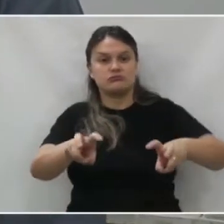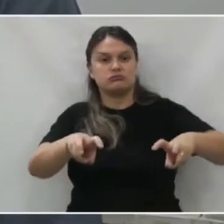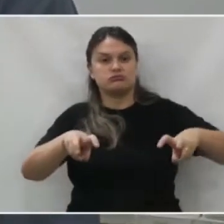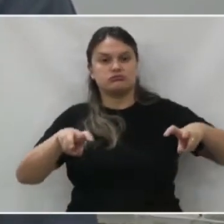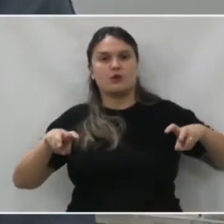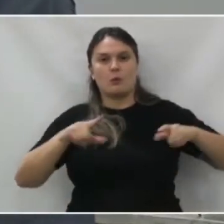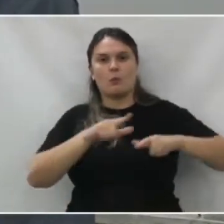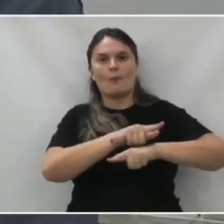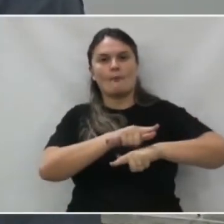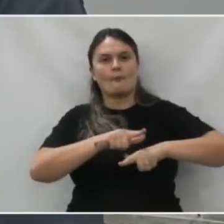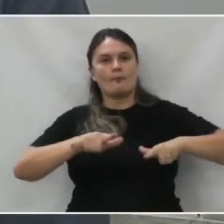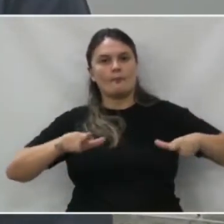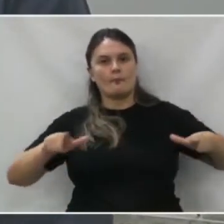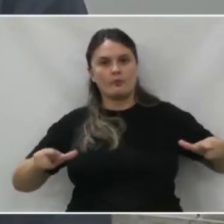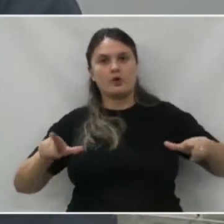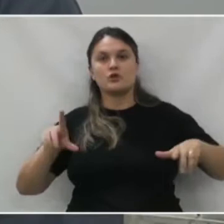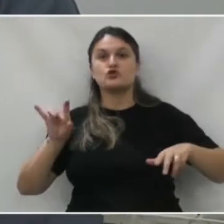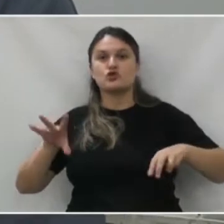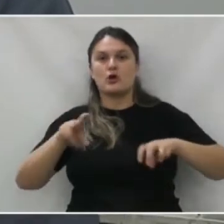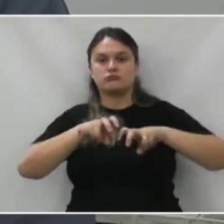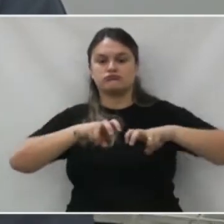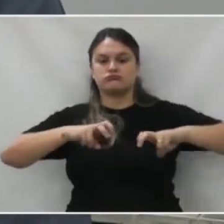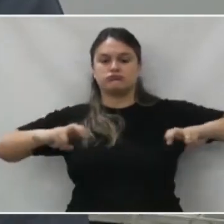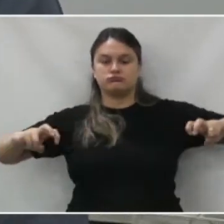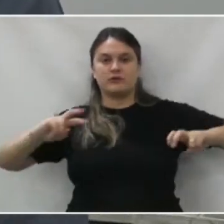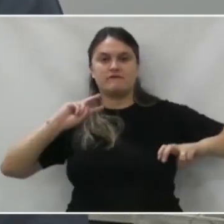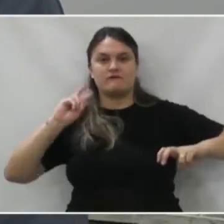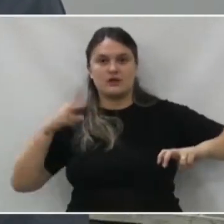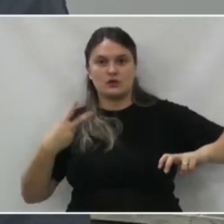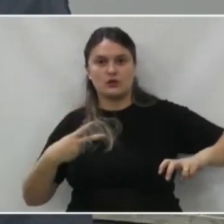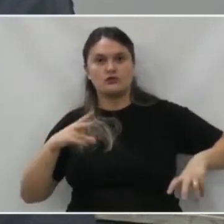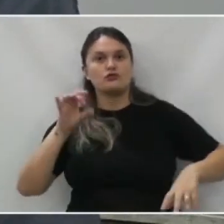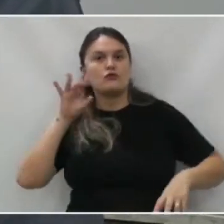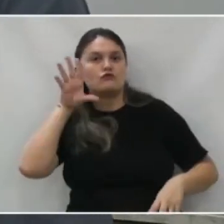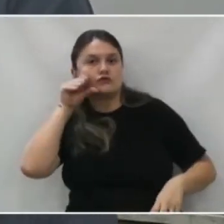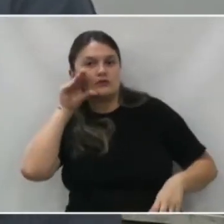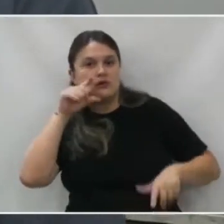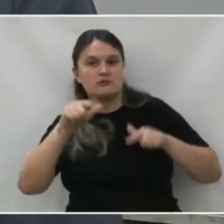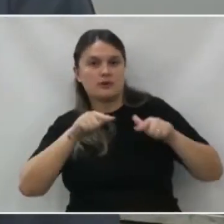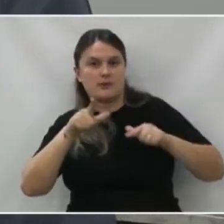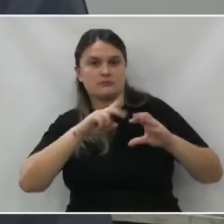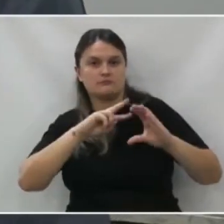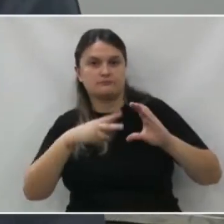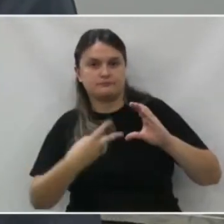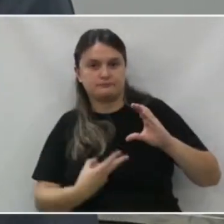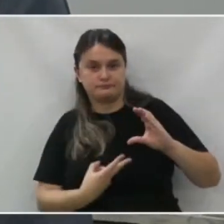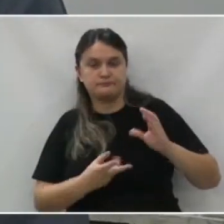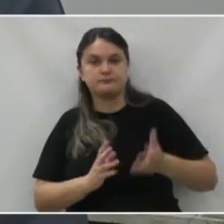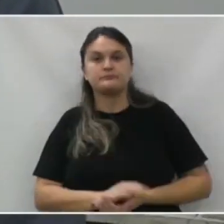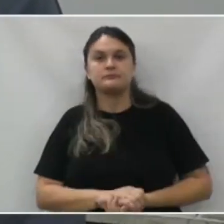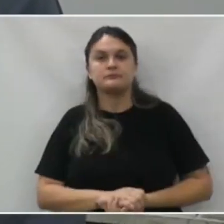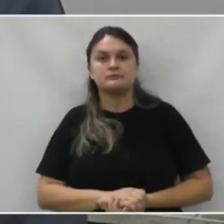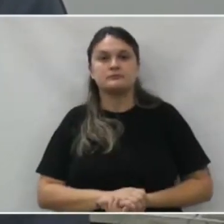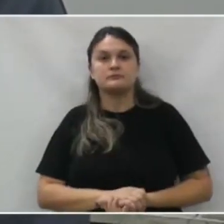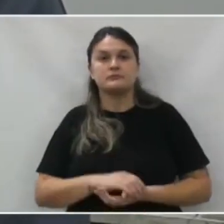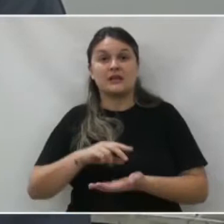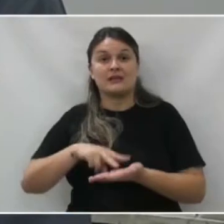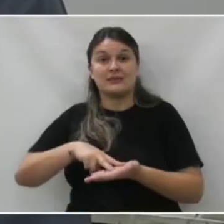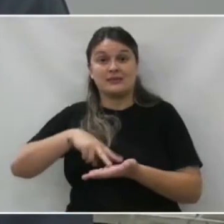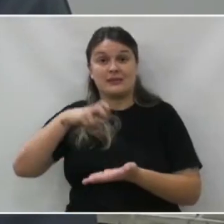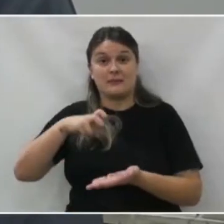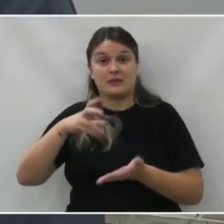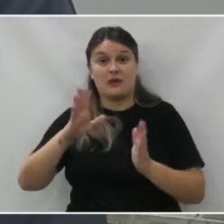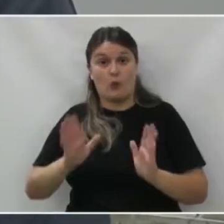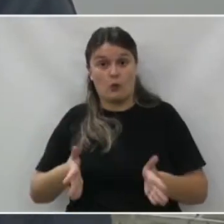aqui apenas os vereadores, né, e os funcionários da Câmara Municipal Nova Vitória. Na manhã de